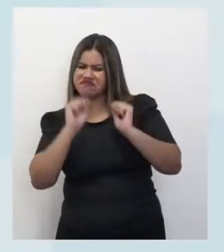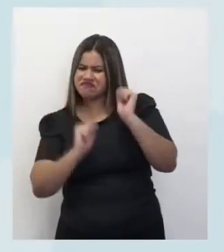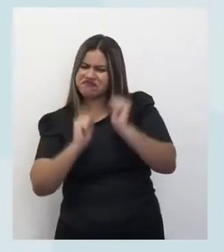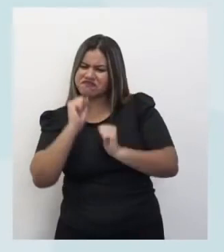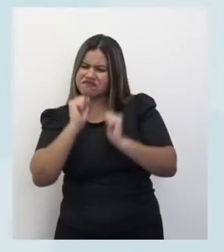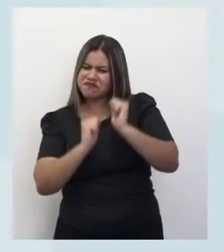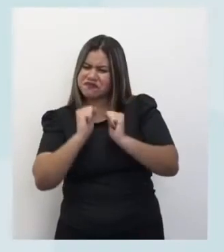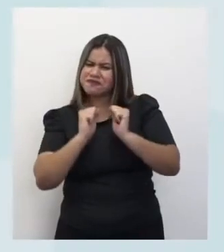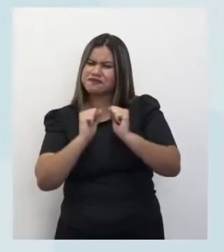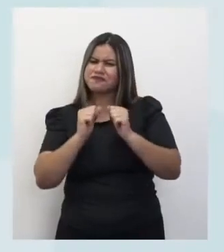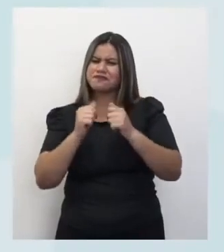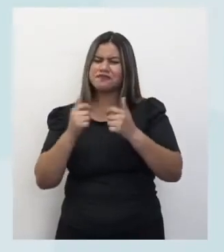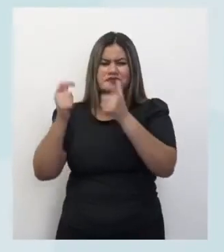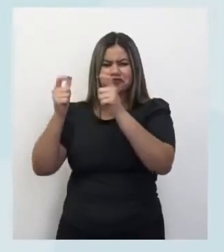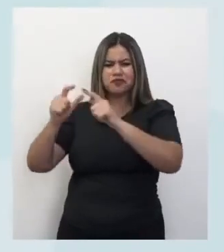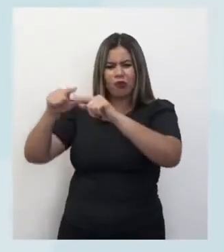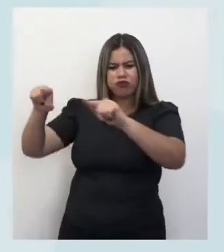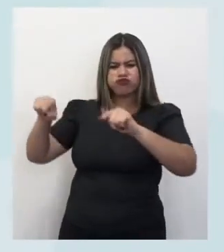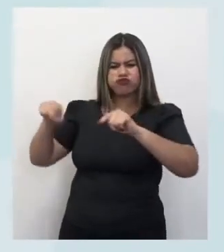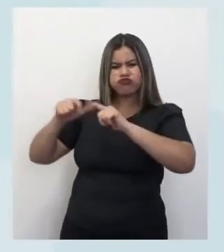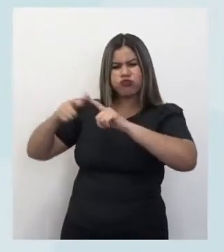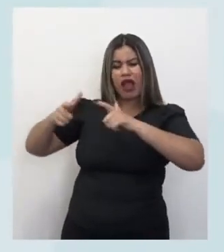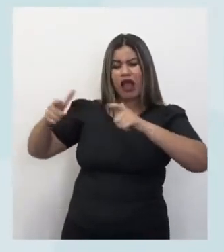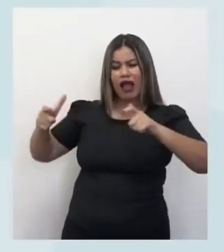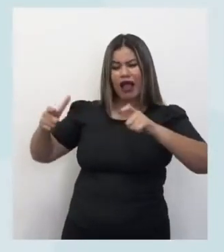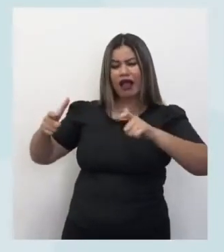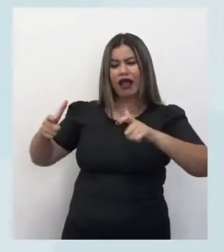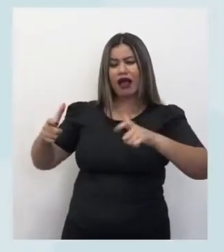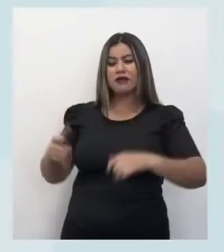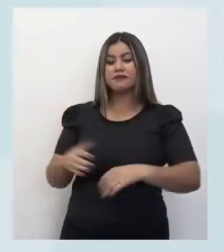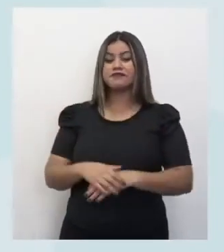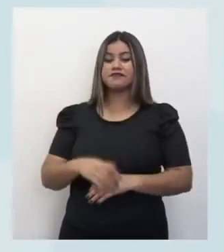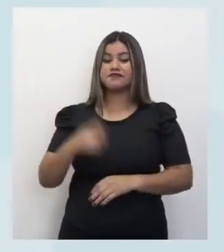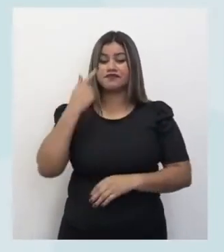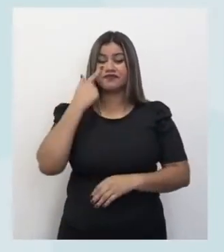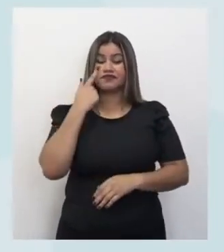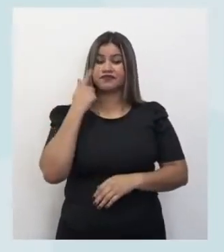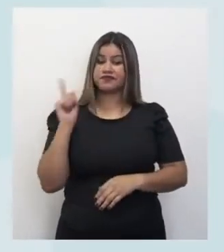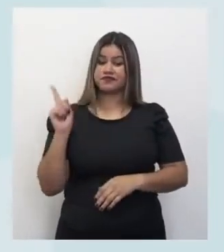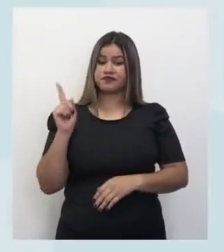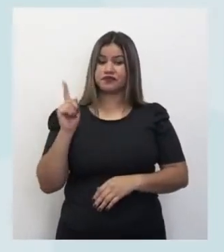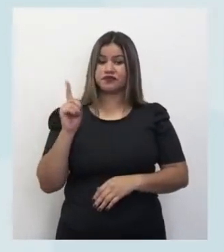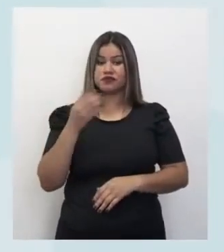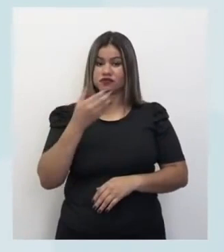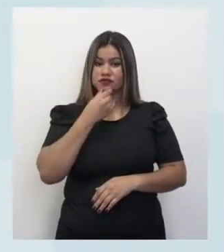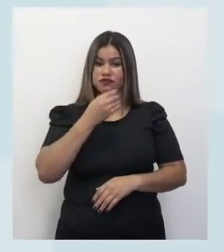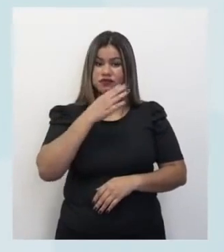Um galpão? Então, ali na imagem mesmo, quando a gente olha,